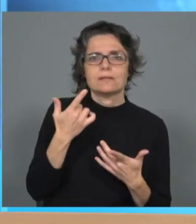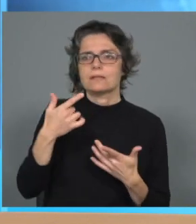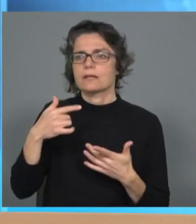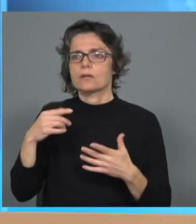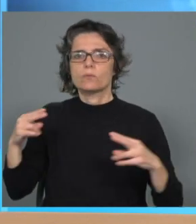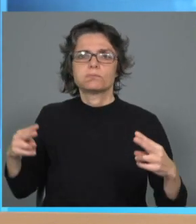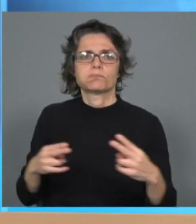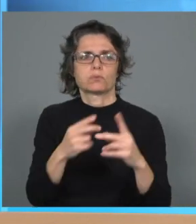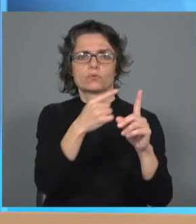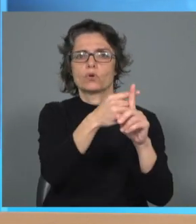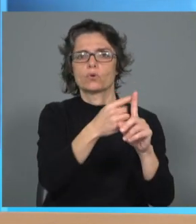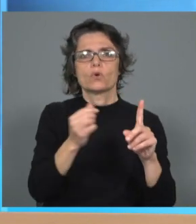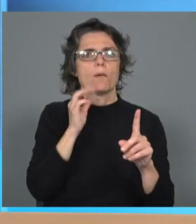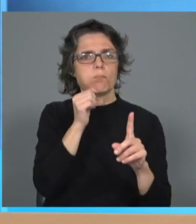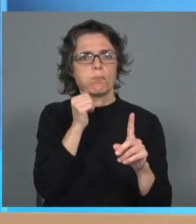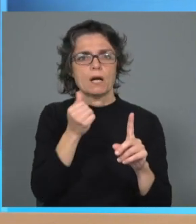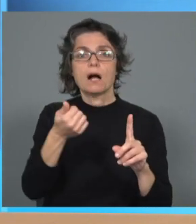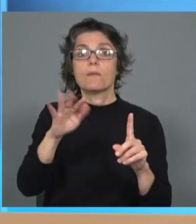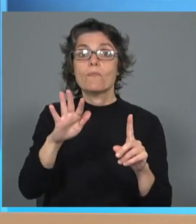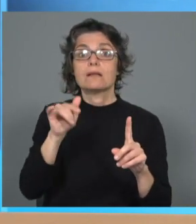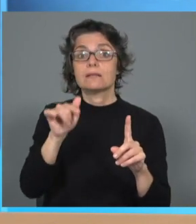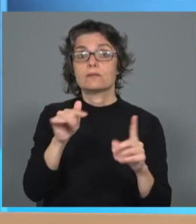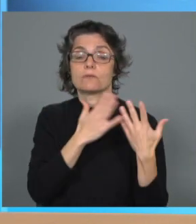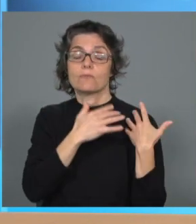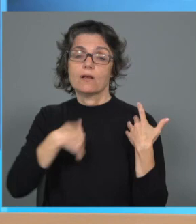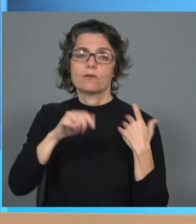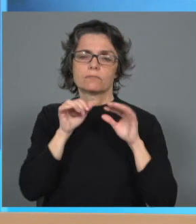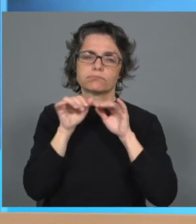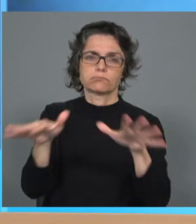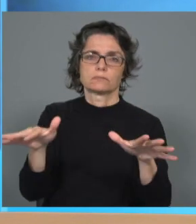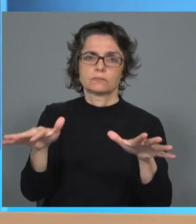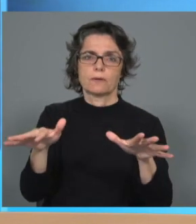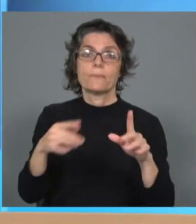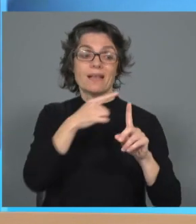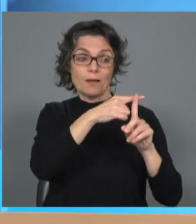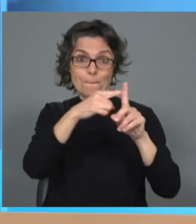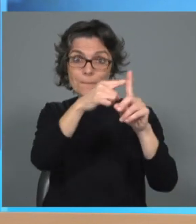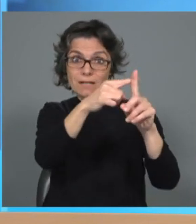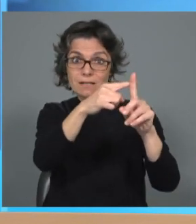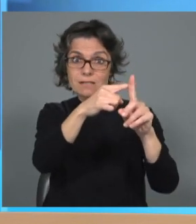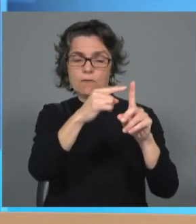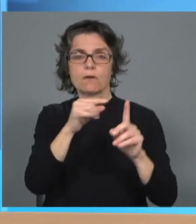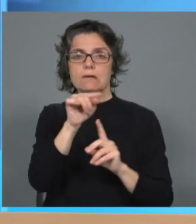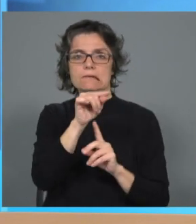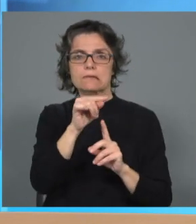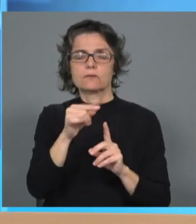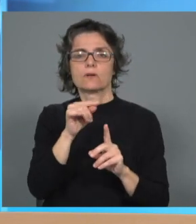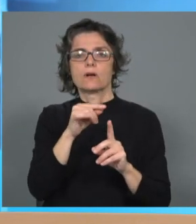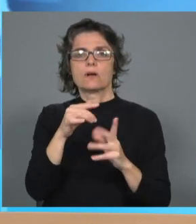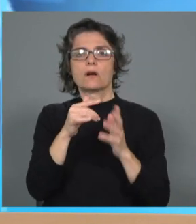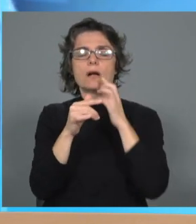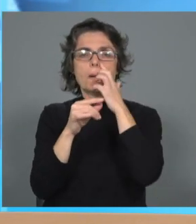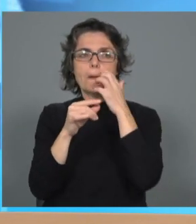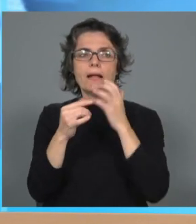com a cruz. E muito daquilo que foi esta peregrinação dos símbolos foi também o convite a que as pessoas